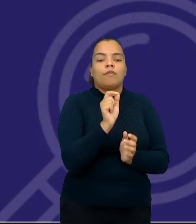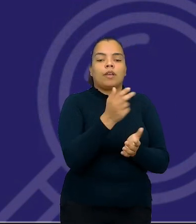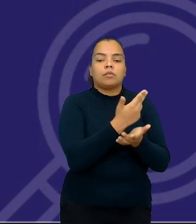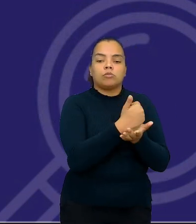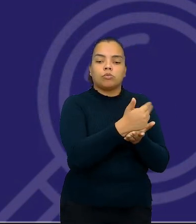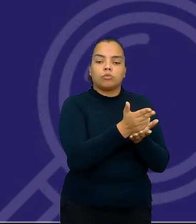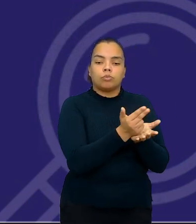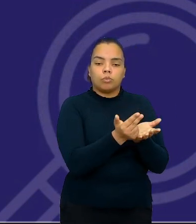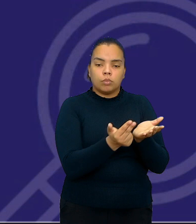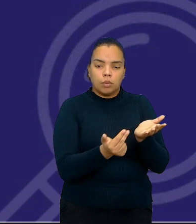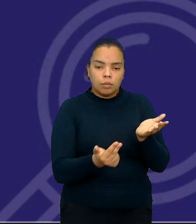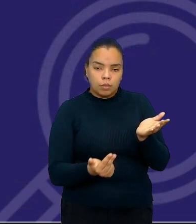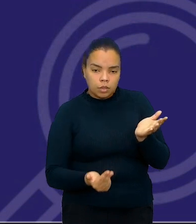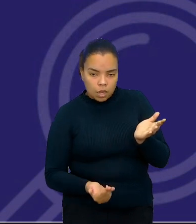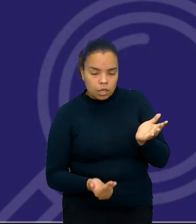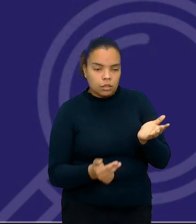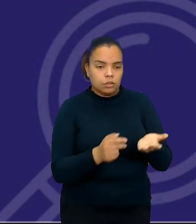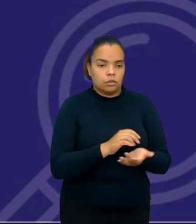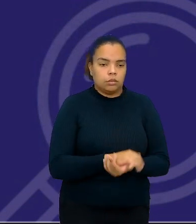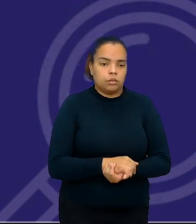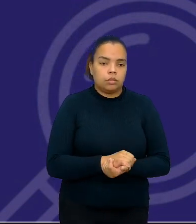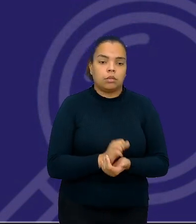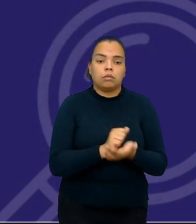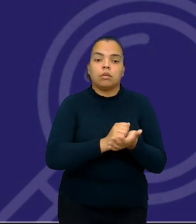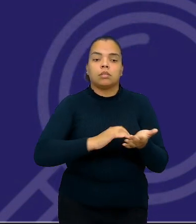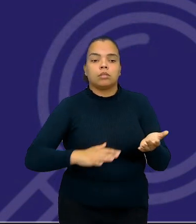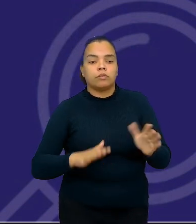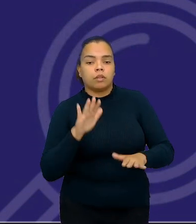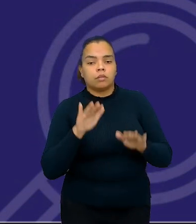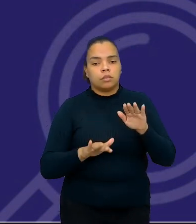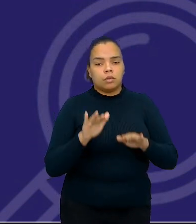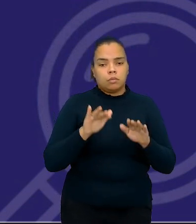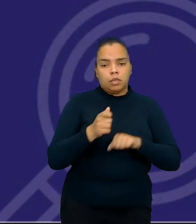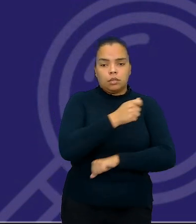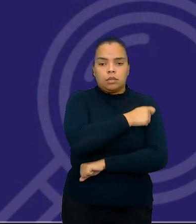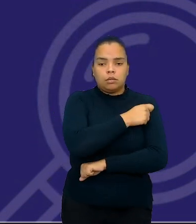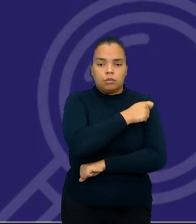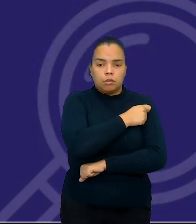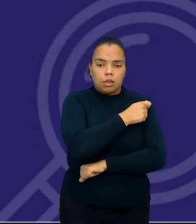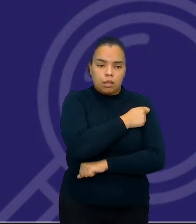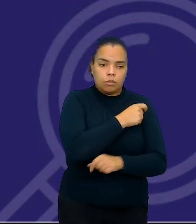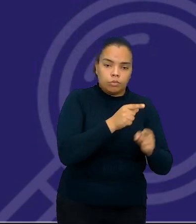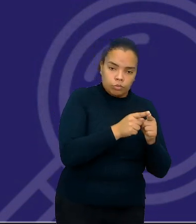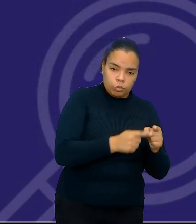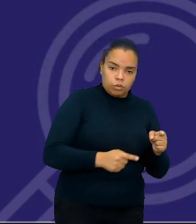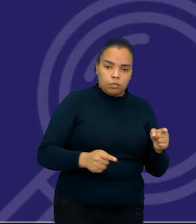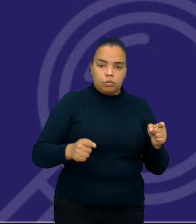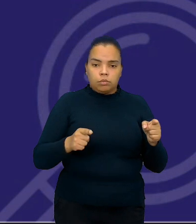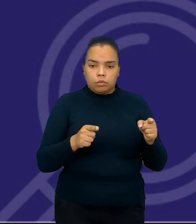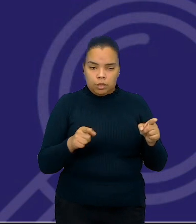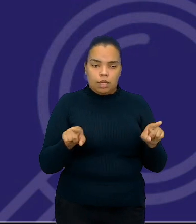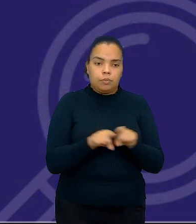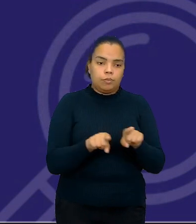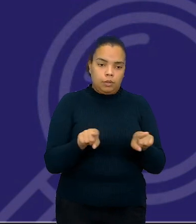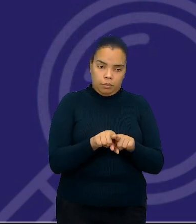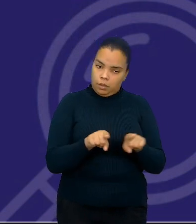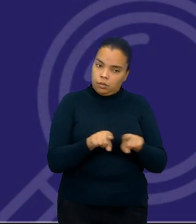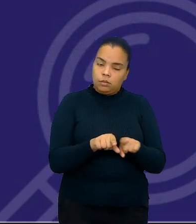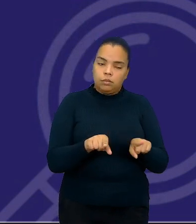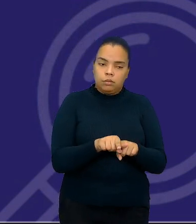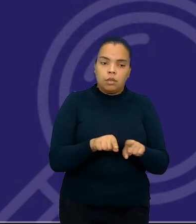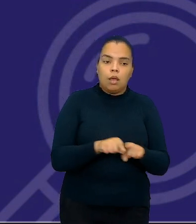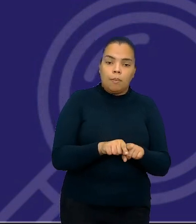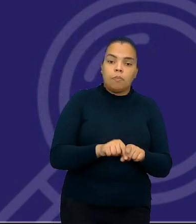esquelético. Então, com essa atividade, né, dependendo, claro, do tempo que nós temos, que é muito importante, nós